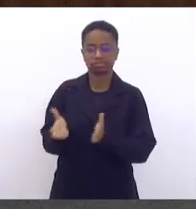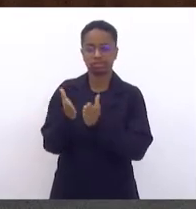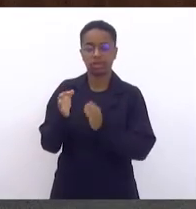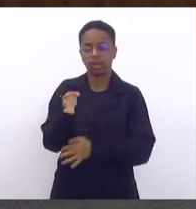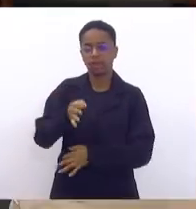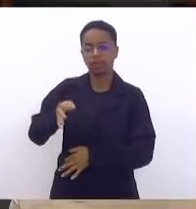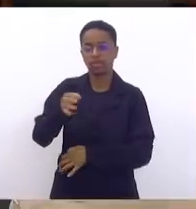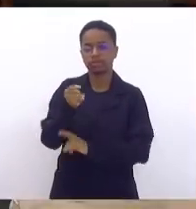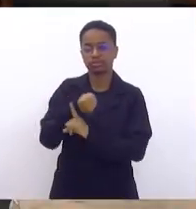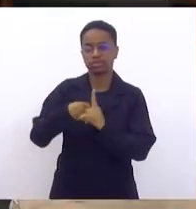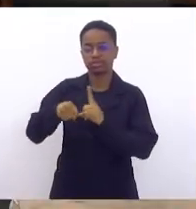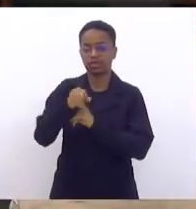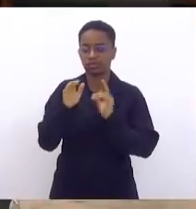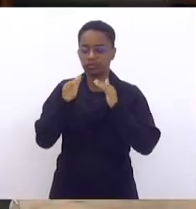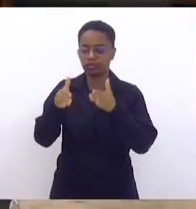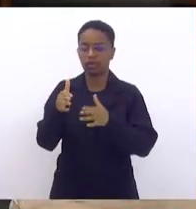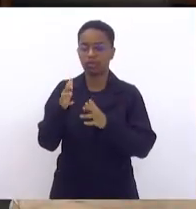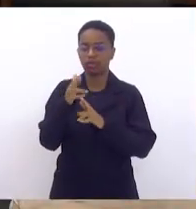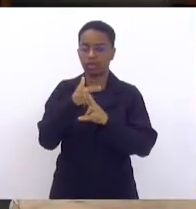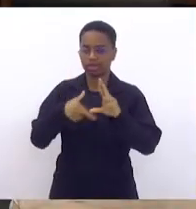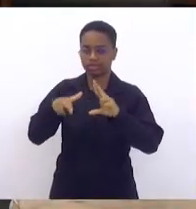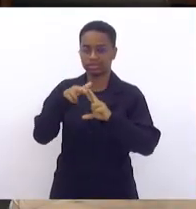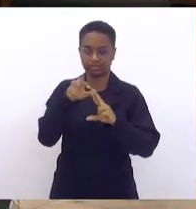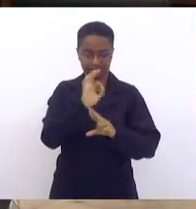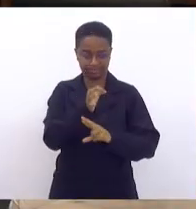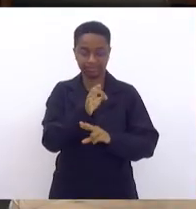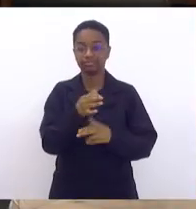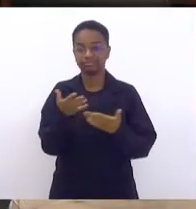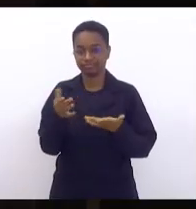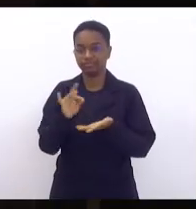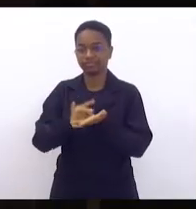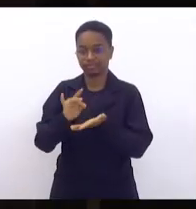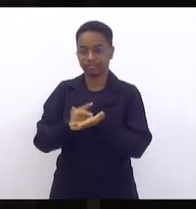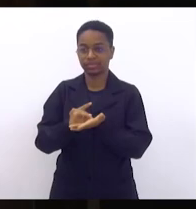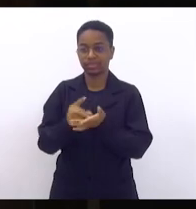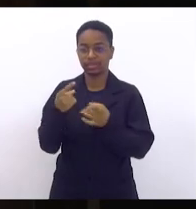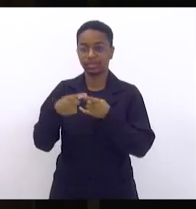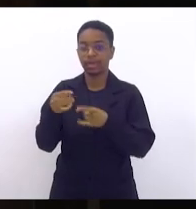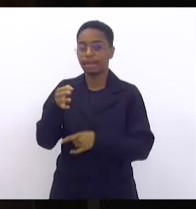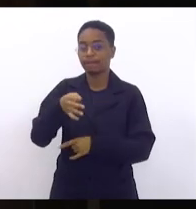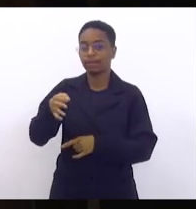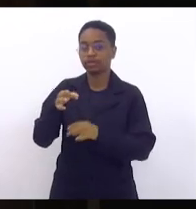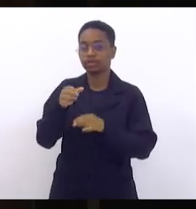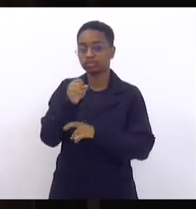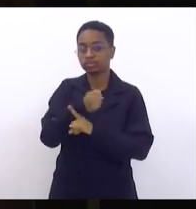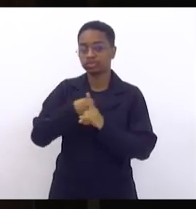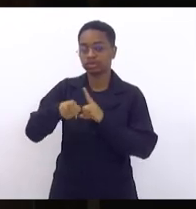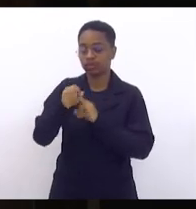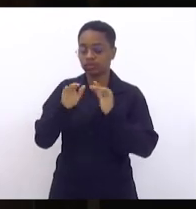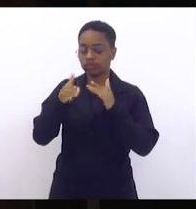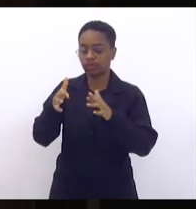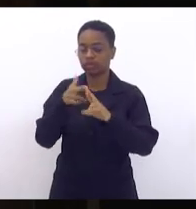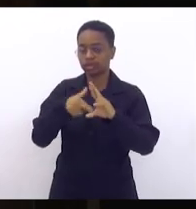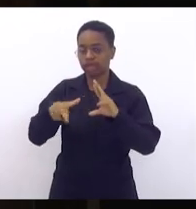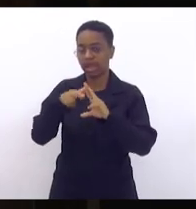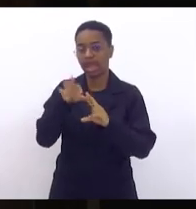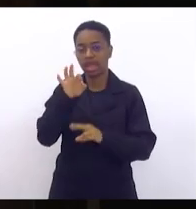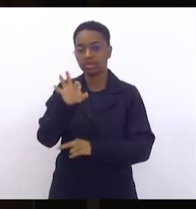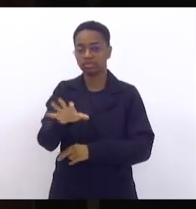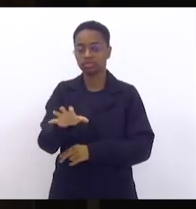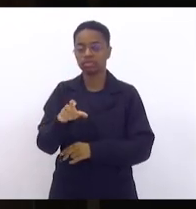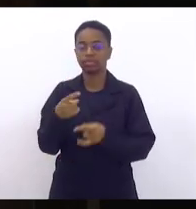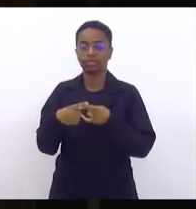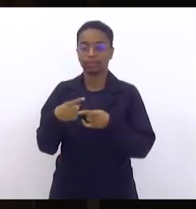moeda social da reciclagem né Edson é verdade a moeda a moeda social da escola é exatamente isso aquilo que as pessoas